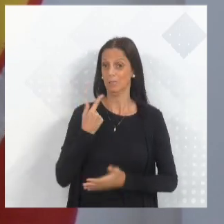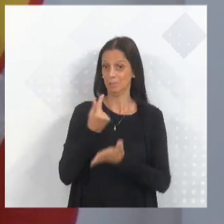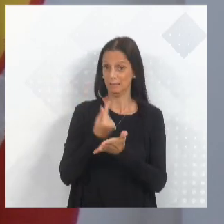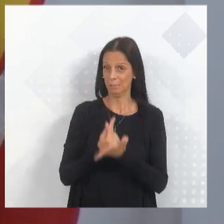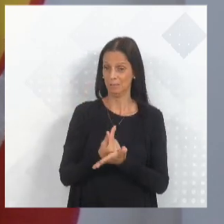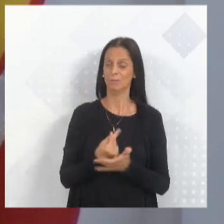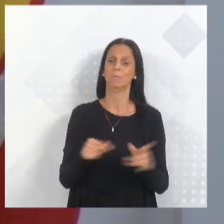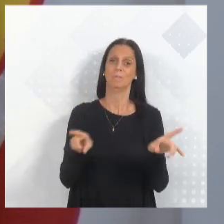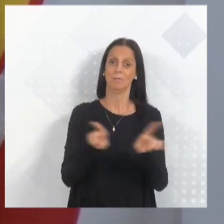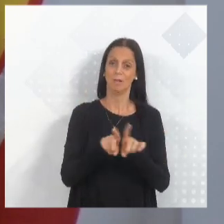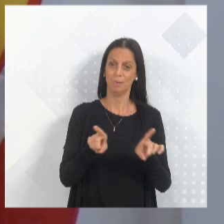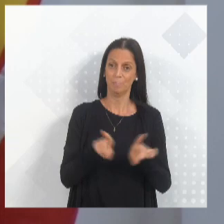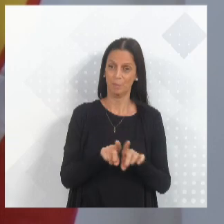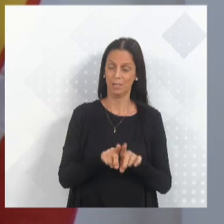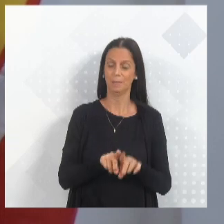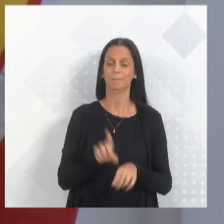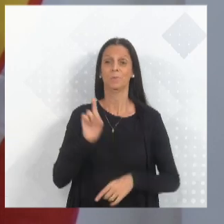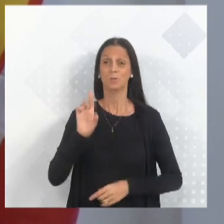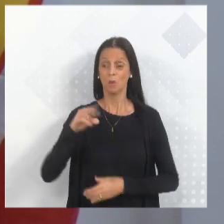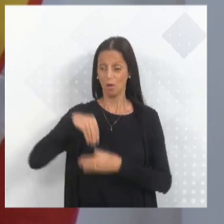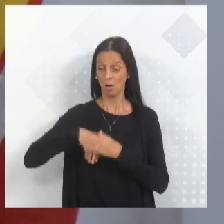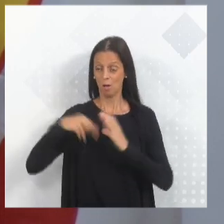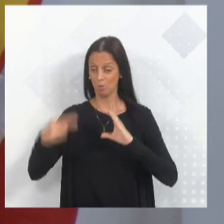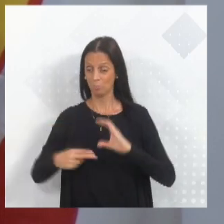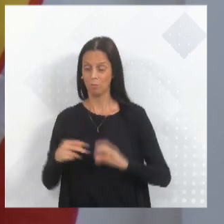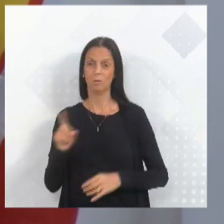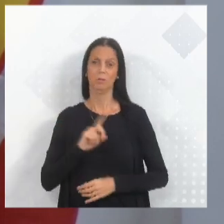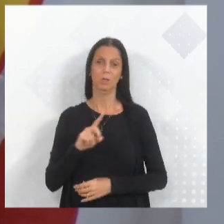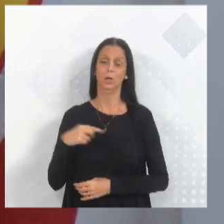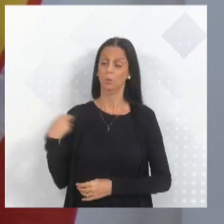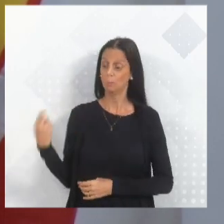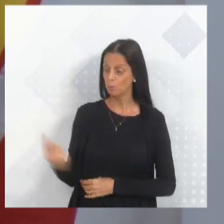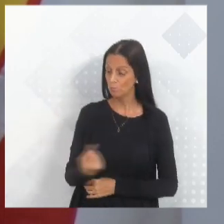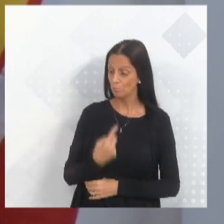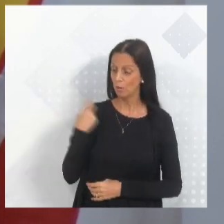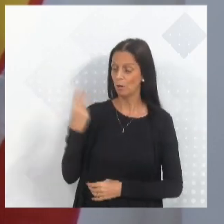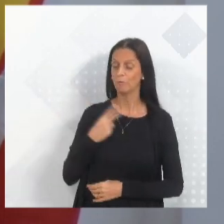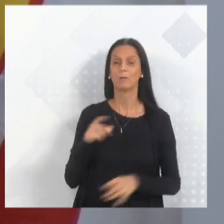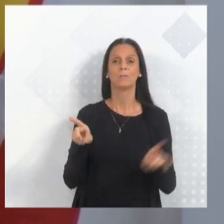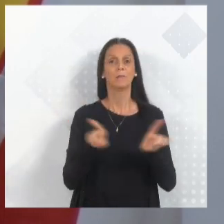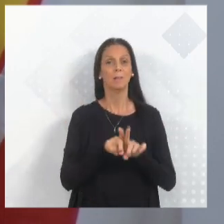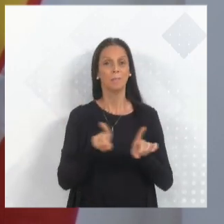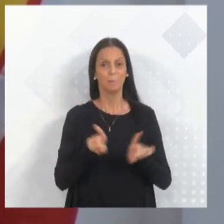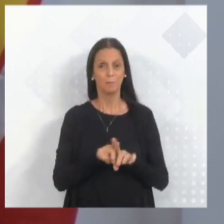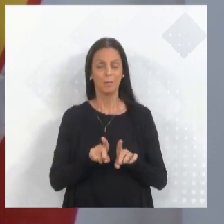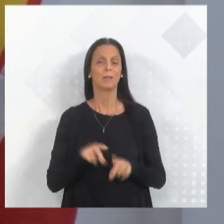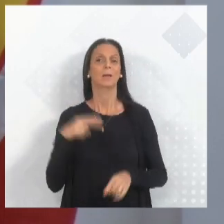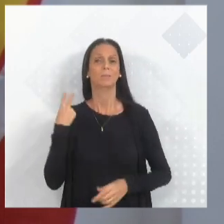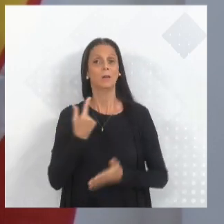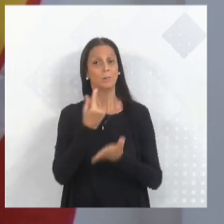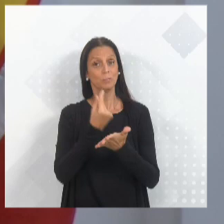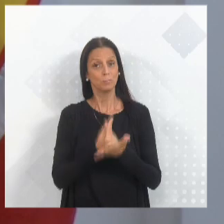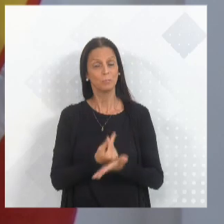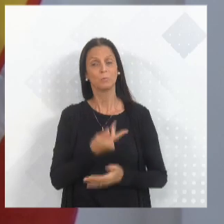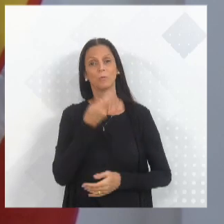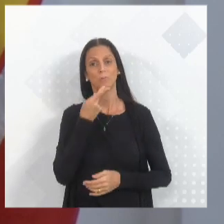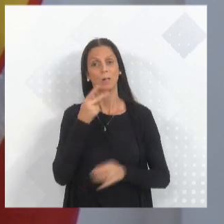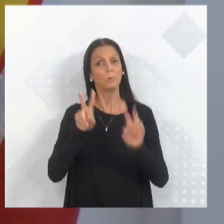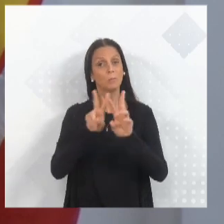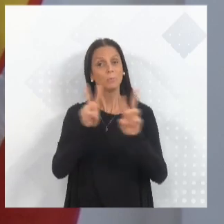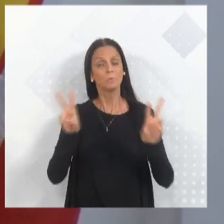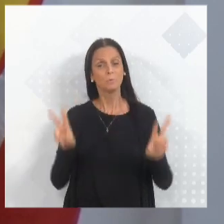só esta casa mas nós vereadores a vereadora Cristiane usou a sua fala aqui com relação